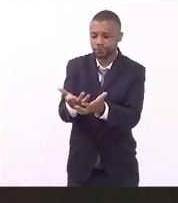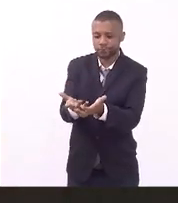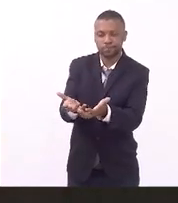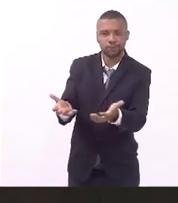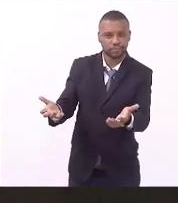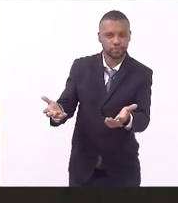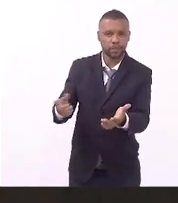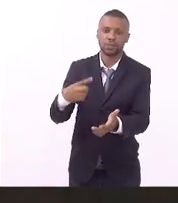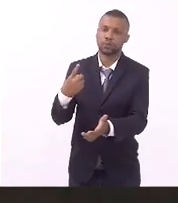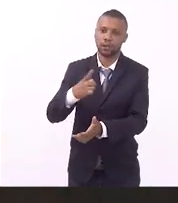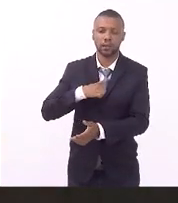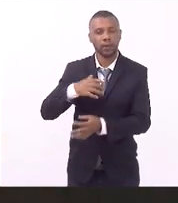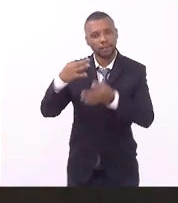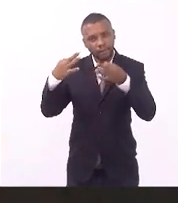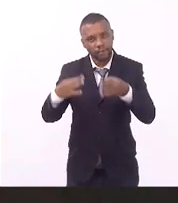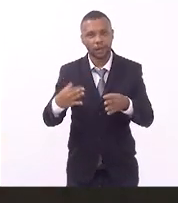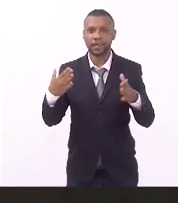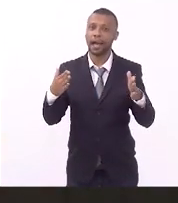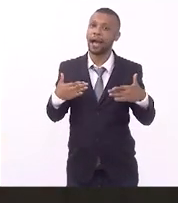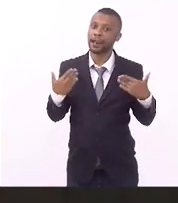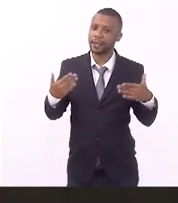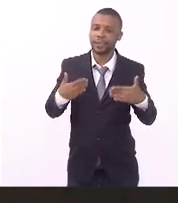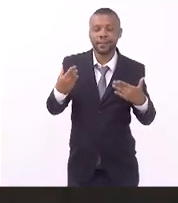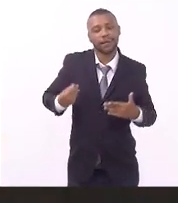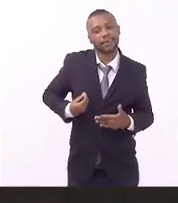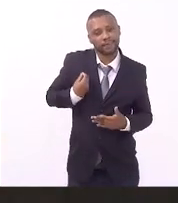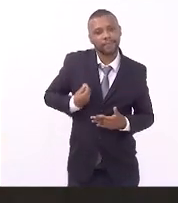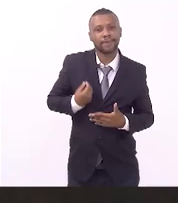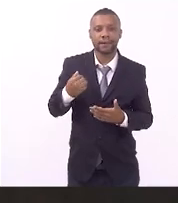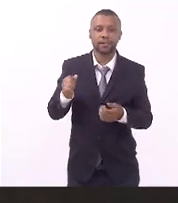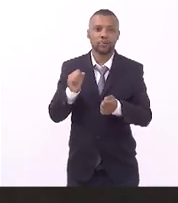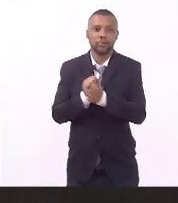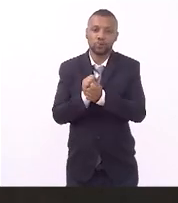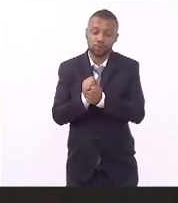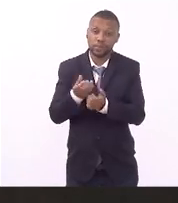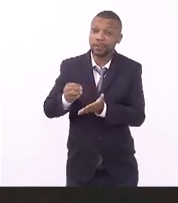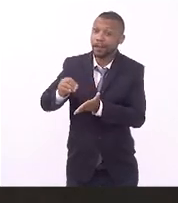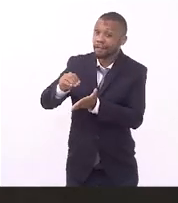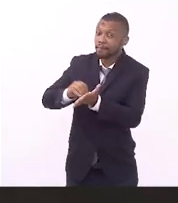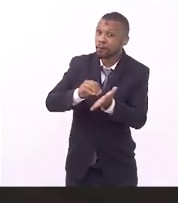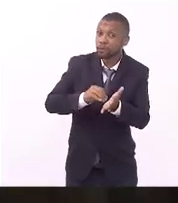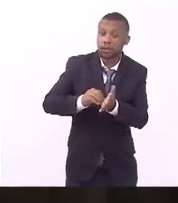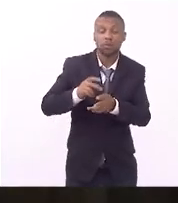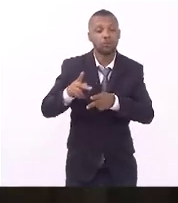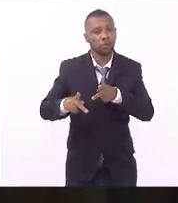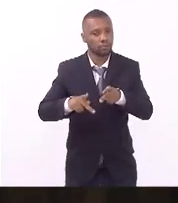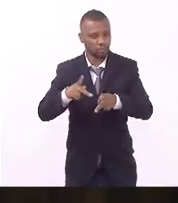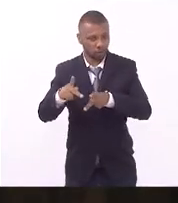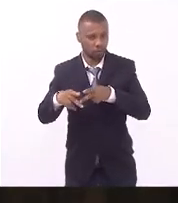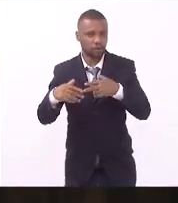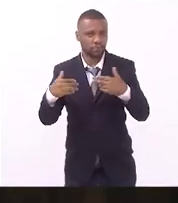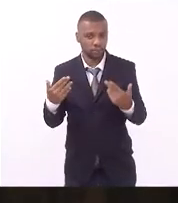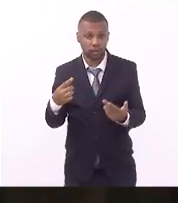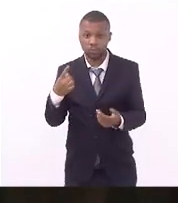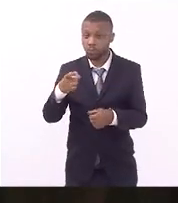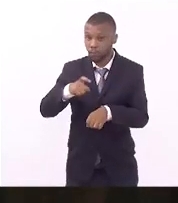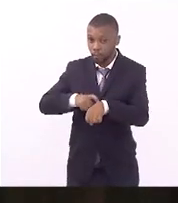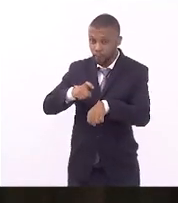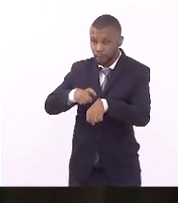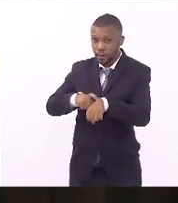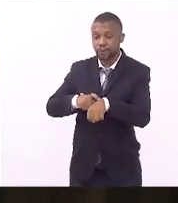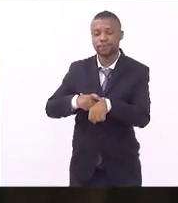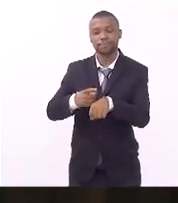ter... alegria de viver, que é o que está faltando para o nosso povo, né? E quando a gente tem esses